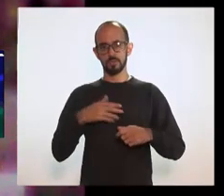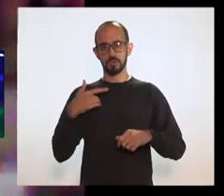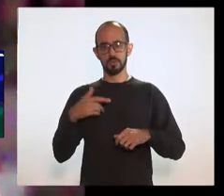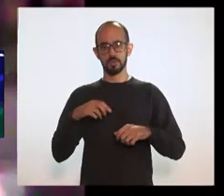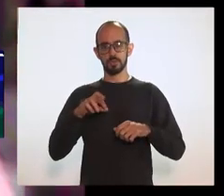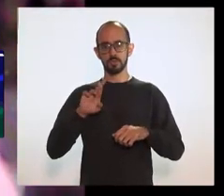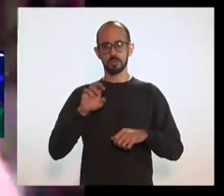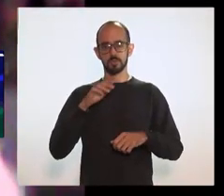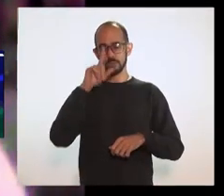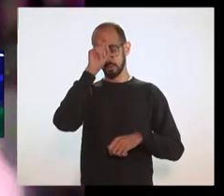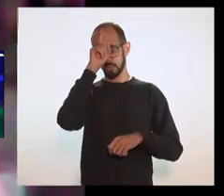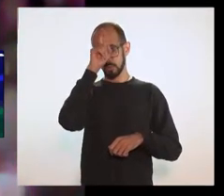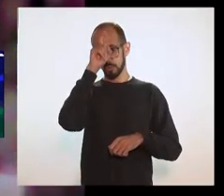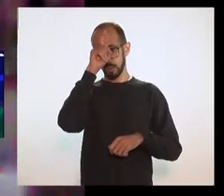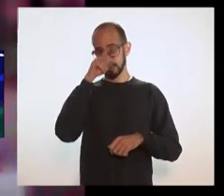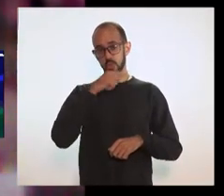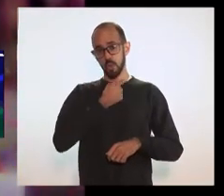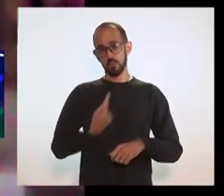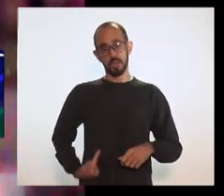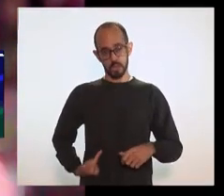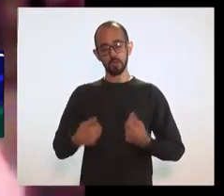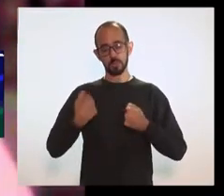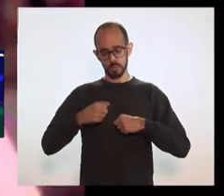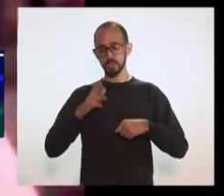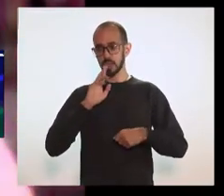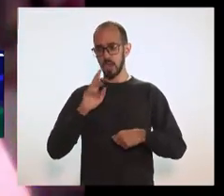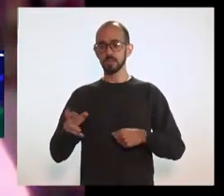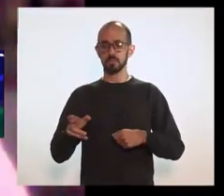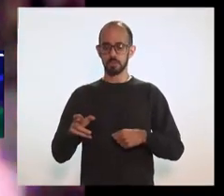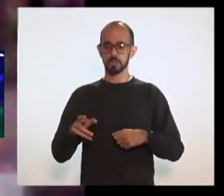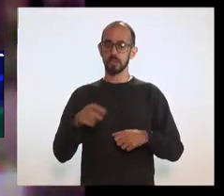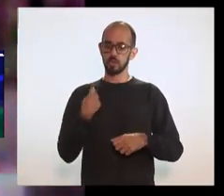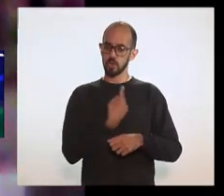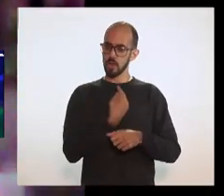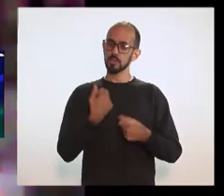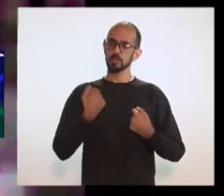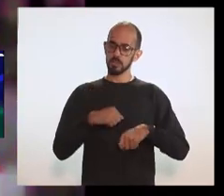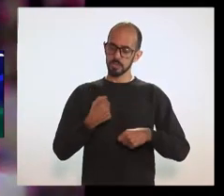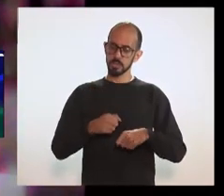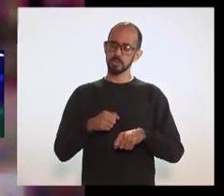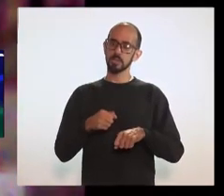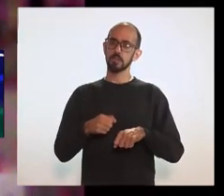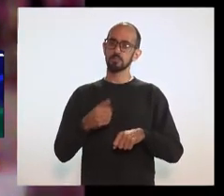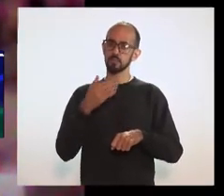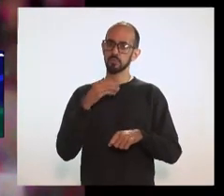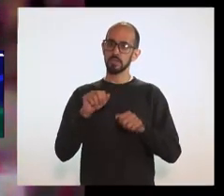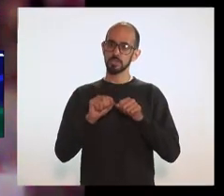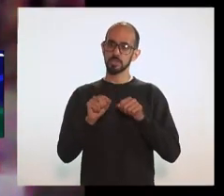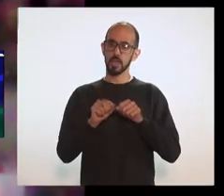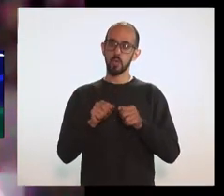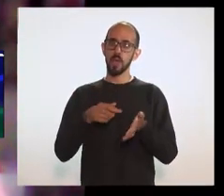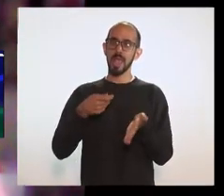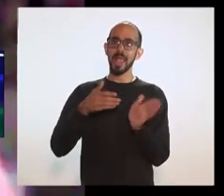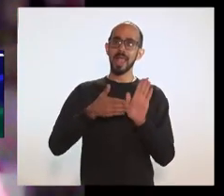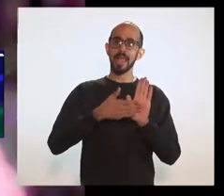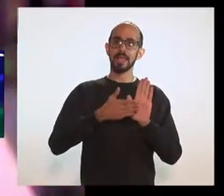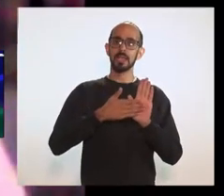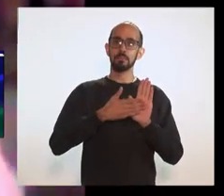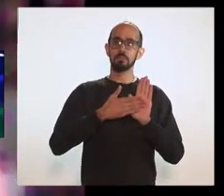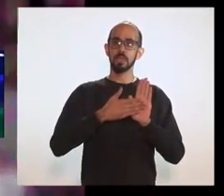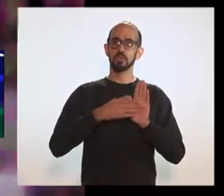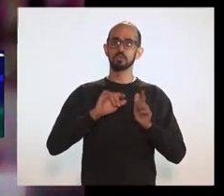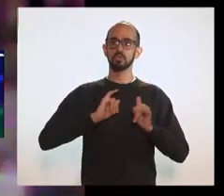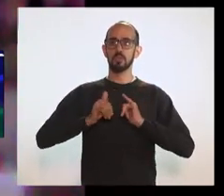Cláudio Castro tem que responder por que fez isso. A gente encaminhou um requerimento de informações e eu quero saber com base em que estudo